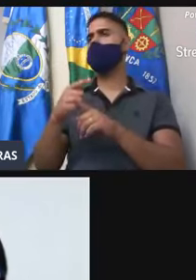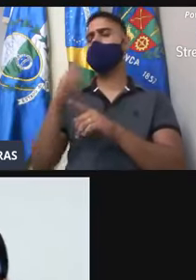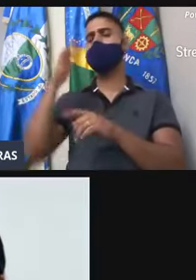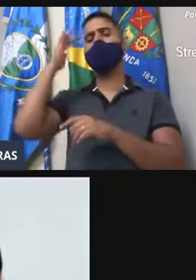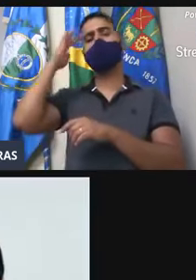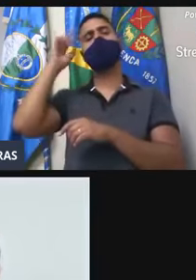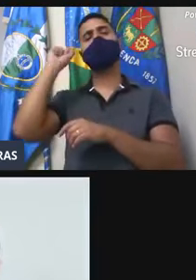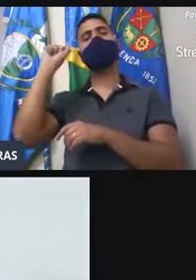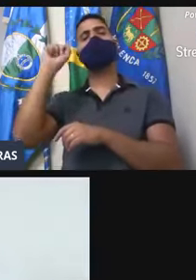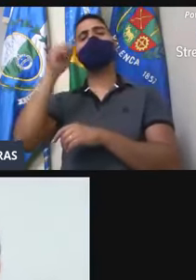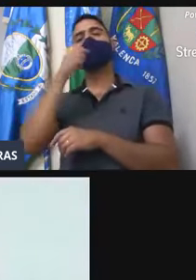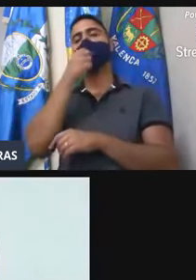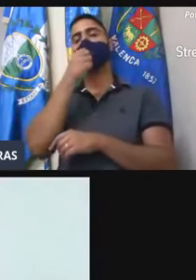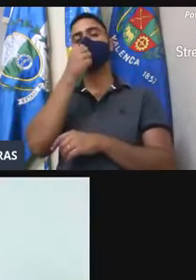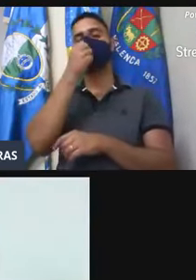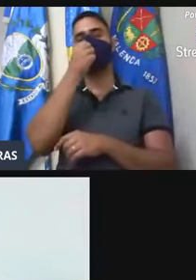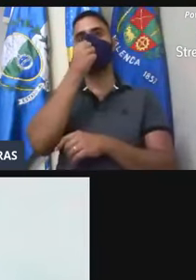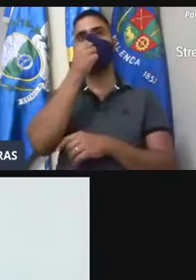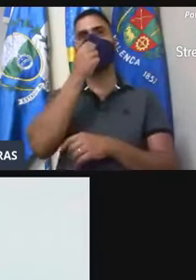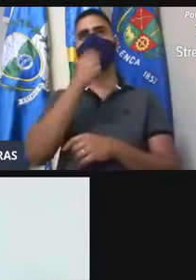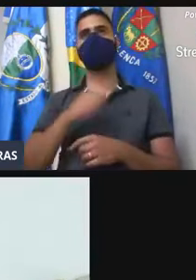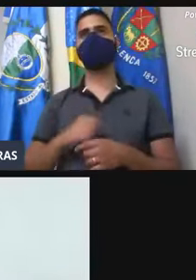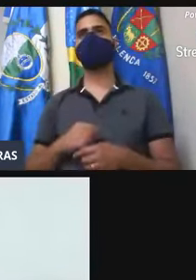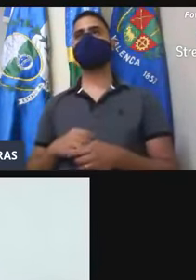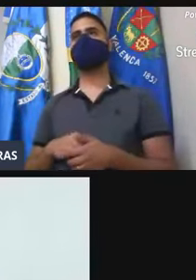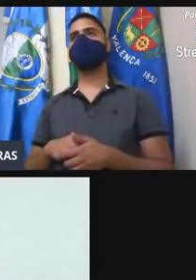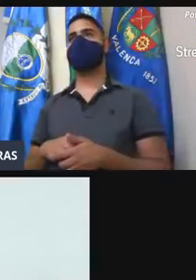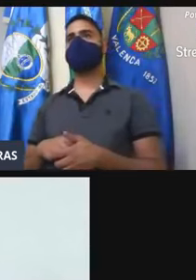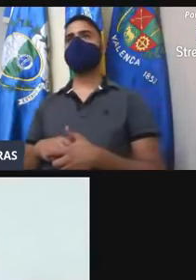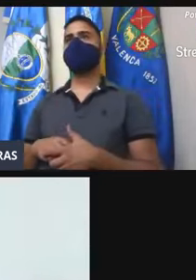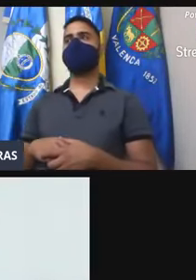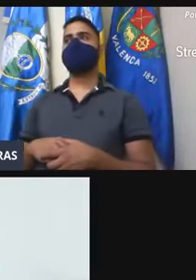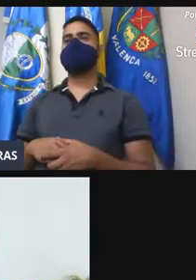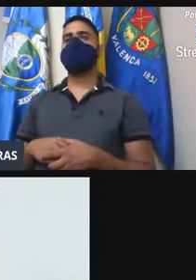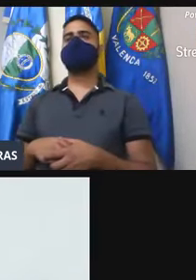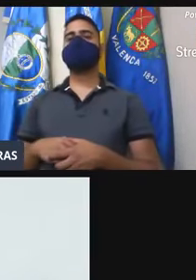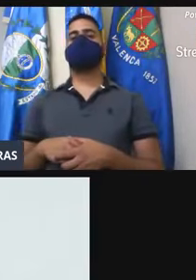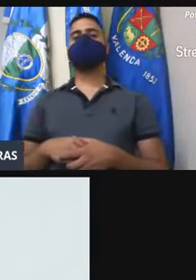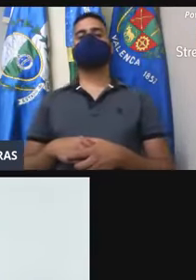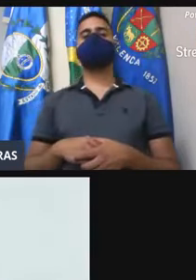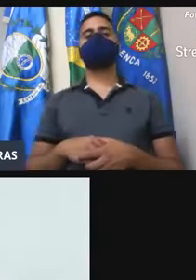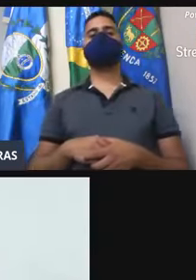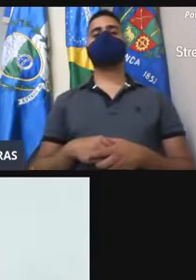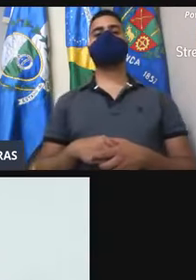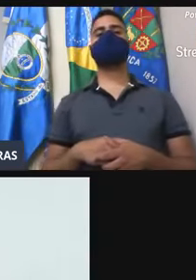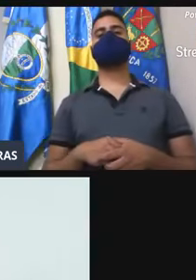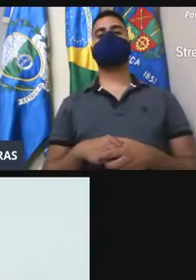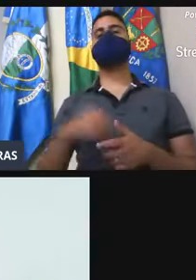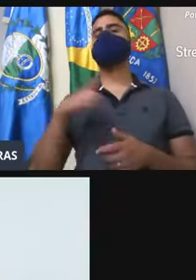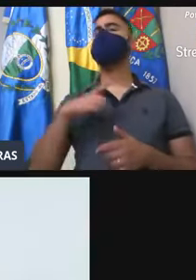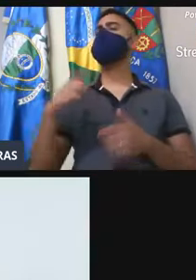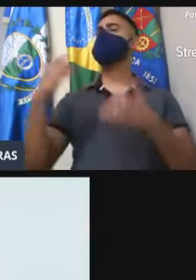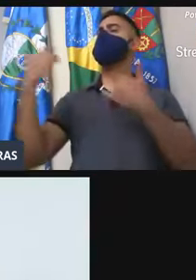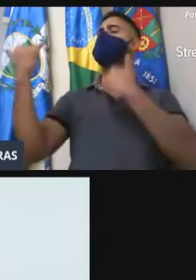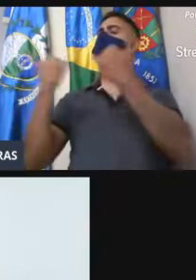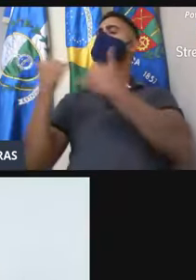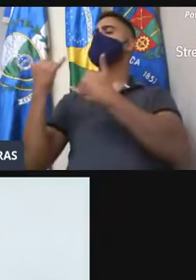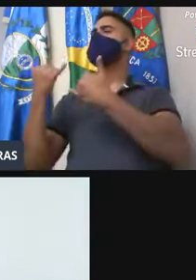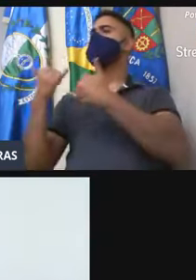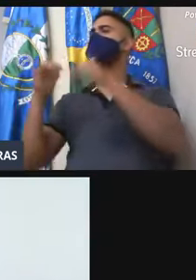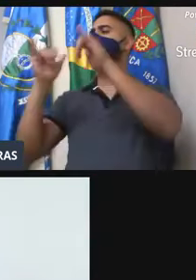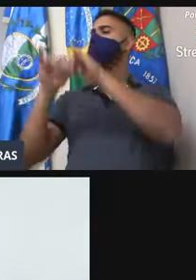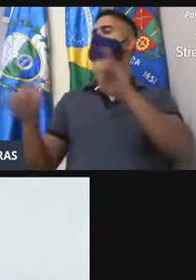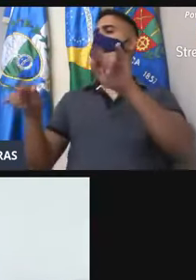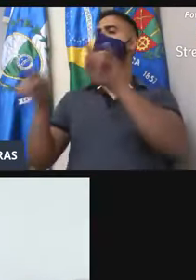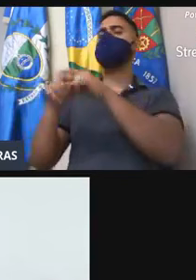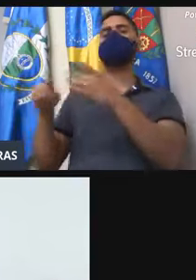gente tem que, junto, né, ter essa orientação para que os nossos queridos